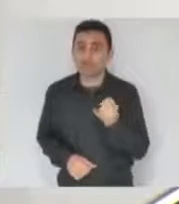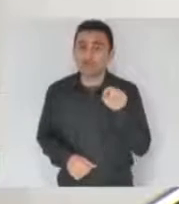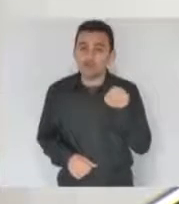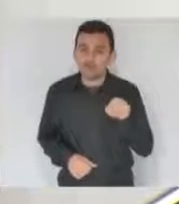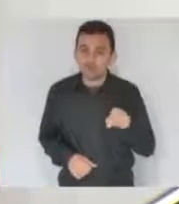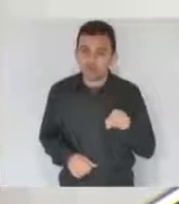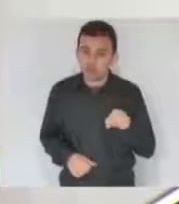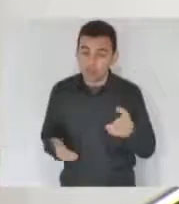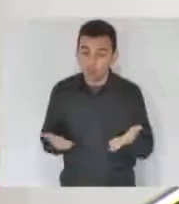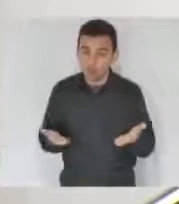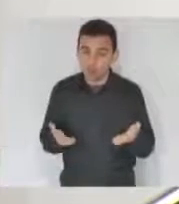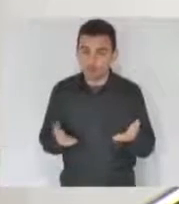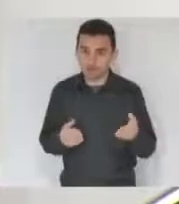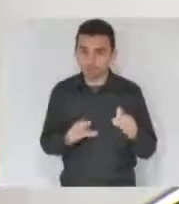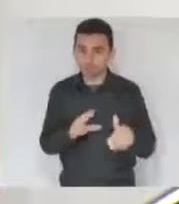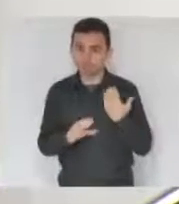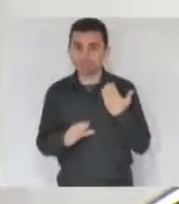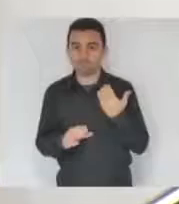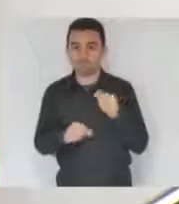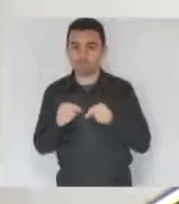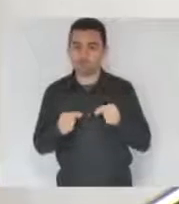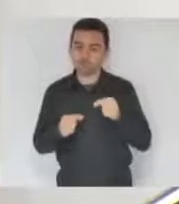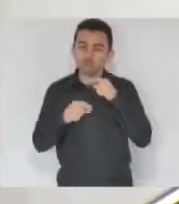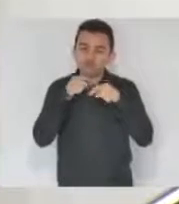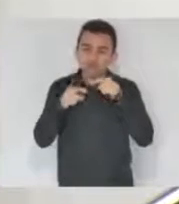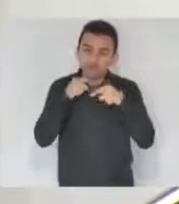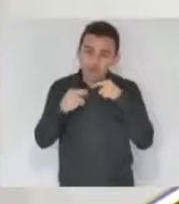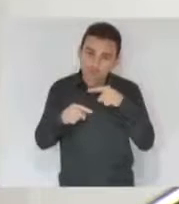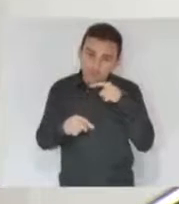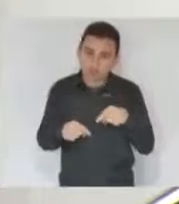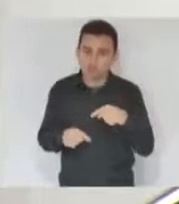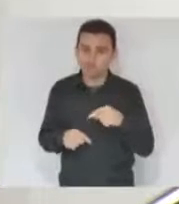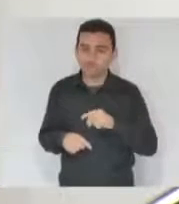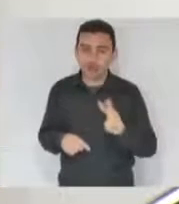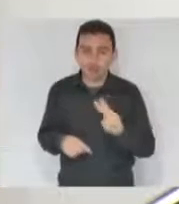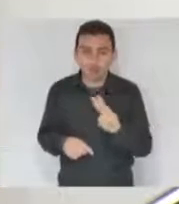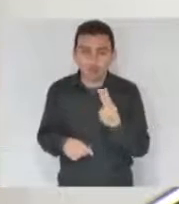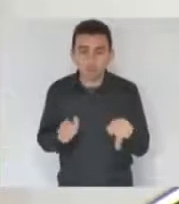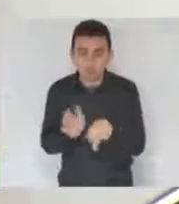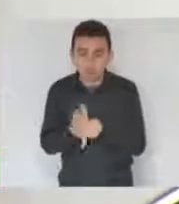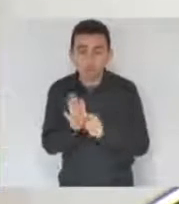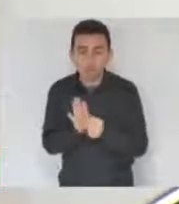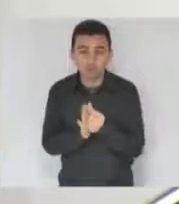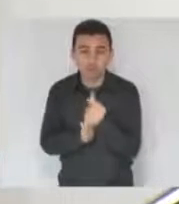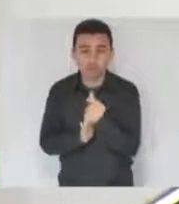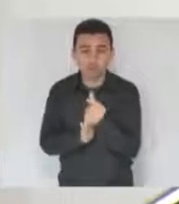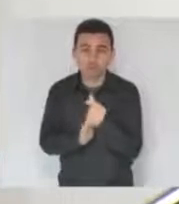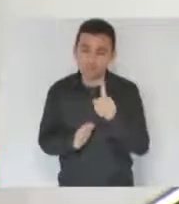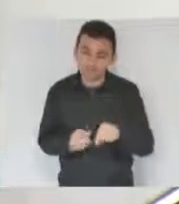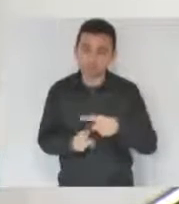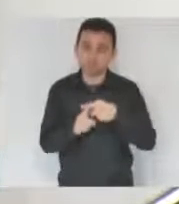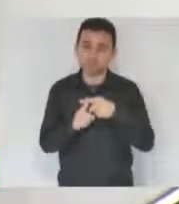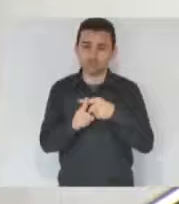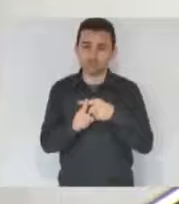de nos passar algumas dúvidas que temos com relação aos valores do orçamento. Isso é positivo para que a